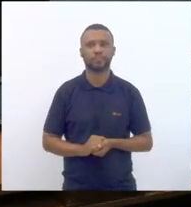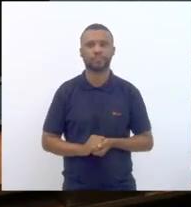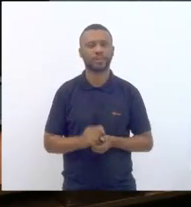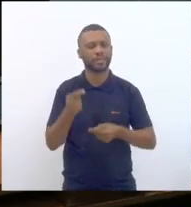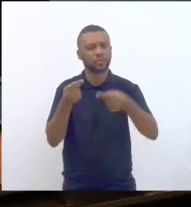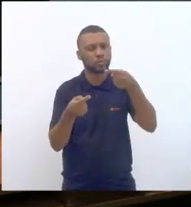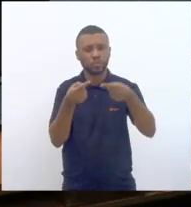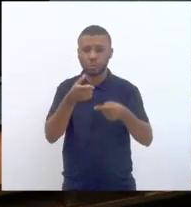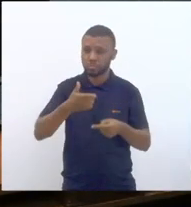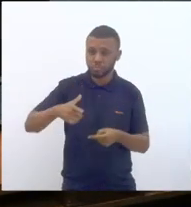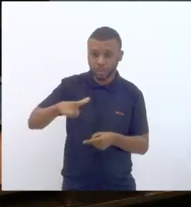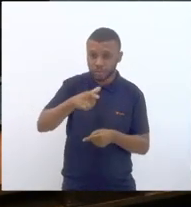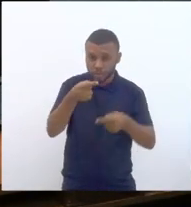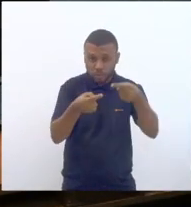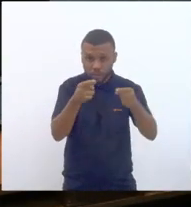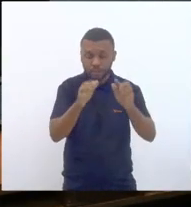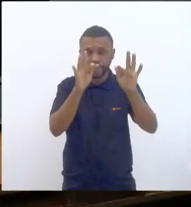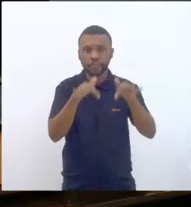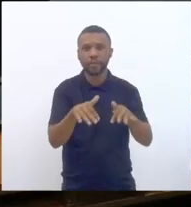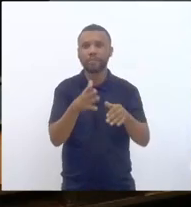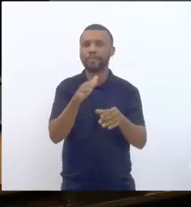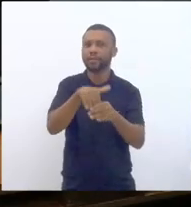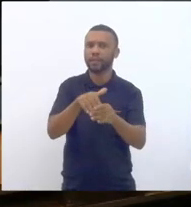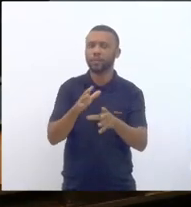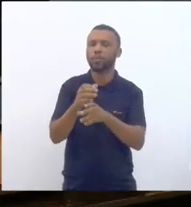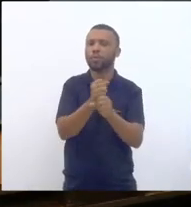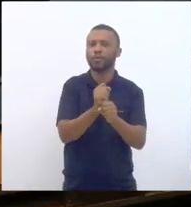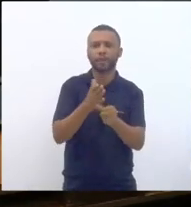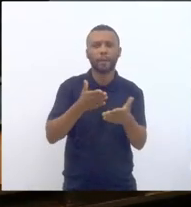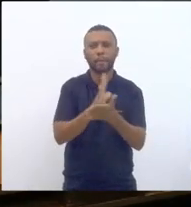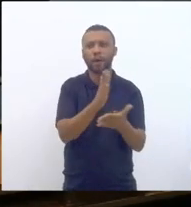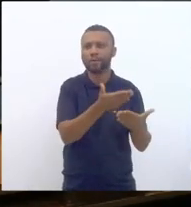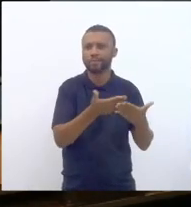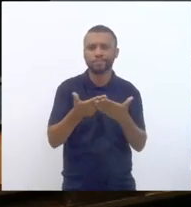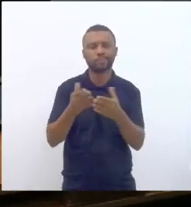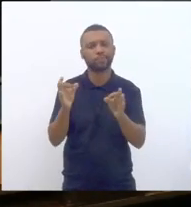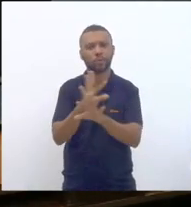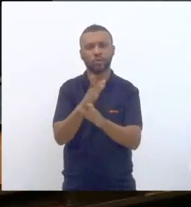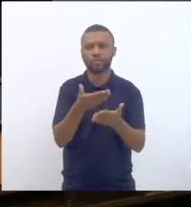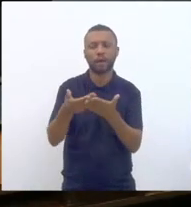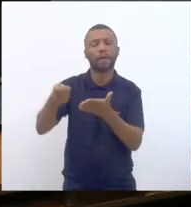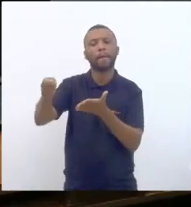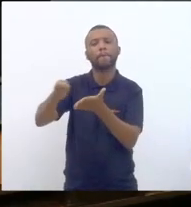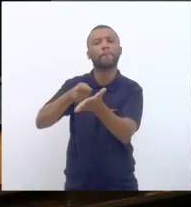Em discussão, não havendo quem queira discutir, encerrada a discussão, em votação, os senhores que aprovam, permaneçam como estão aprovados, vai a